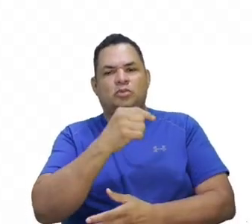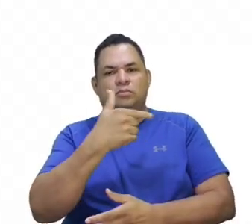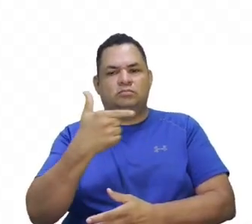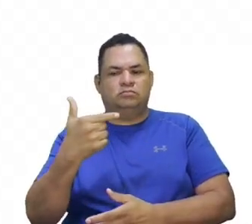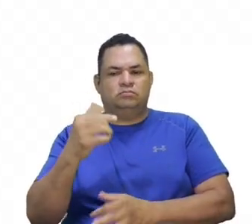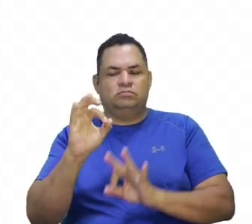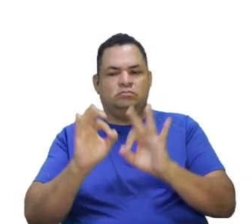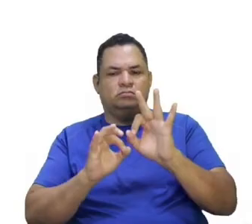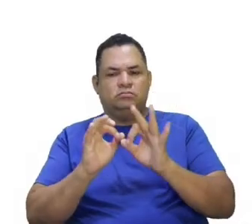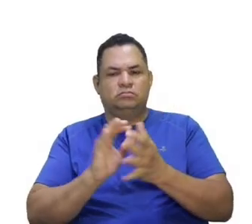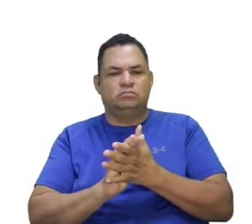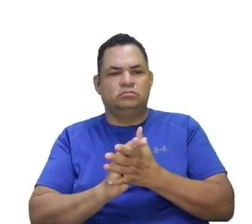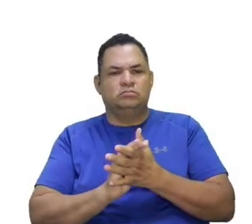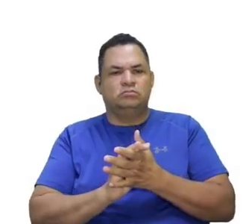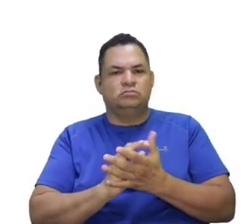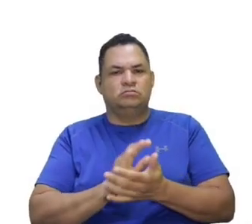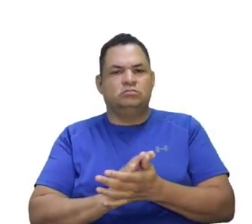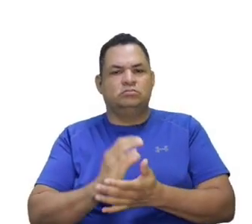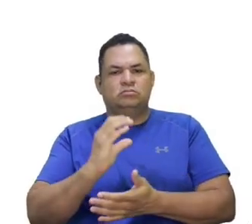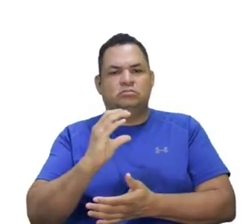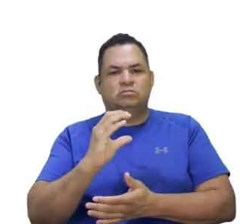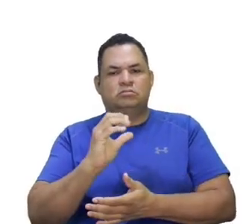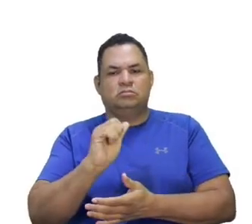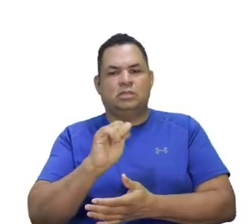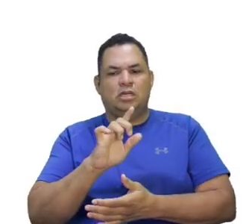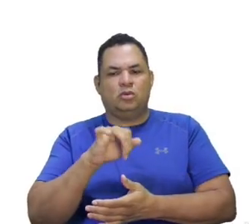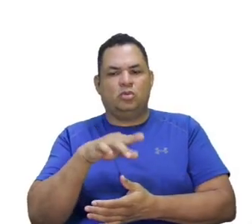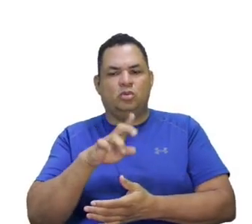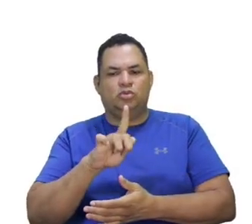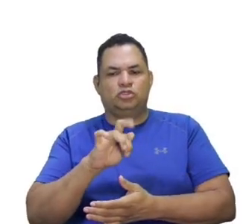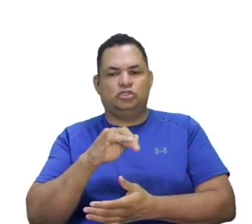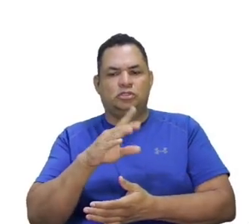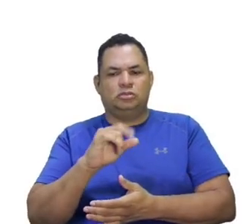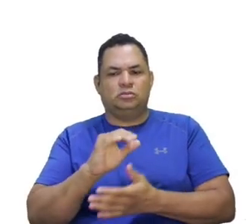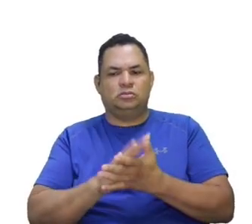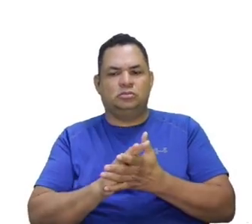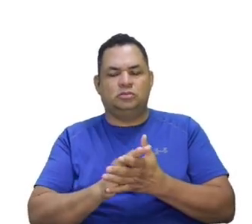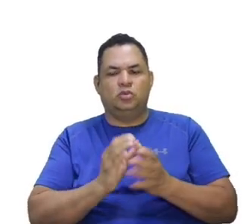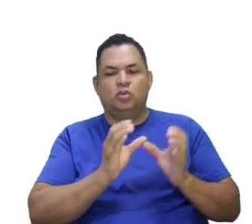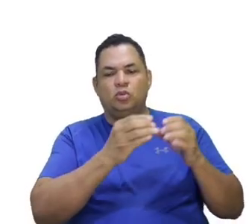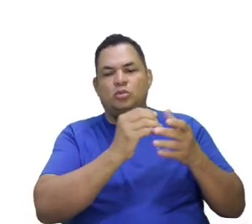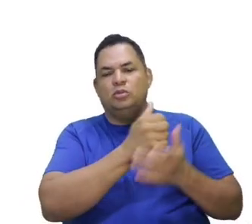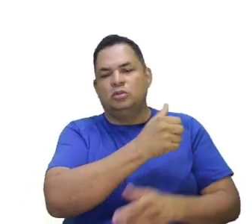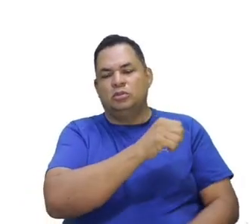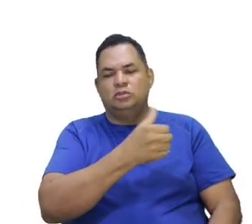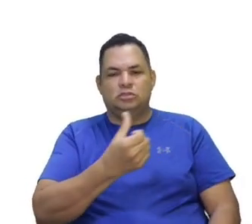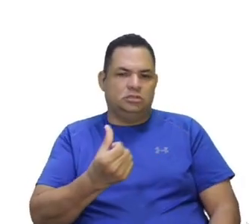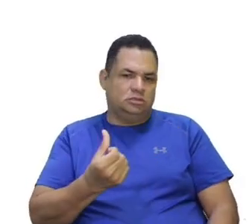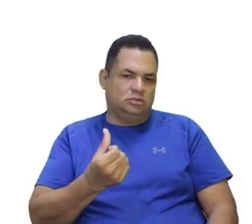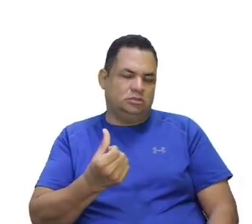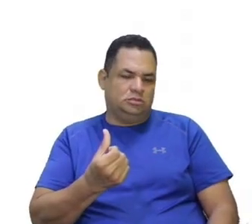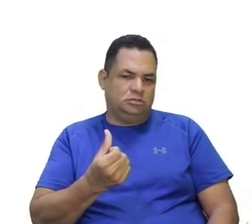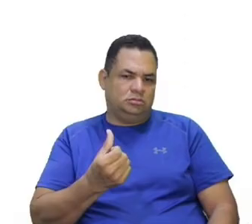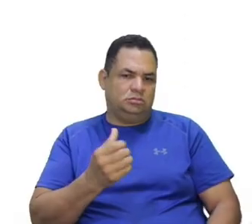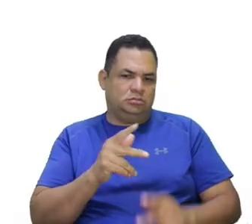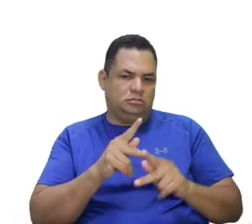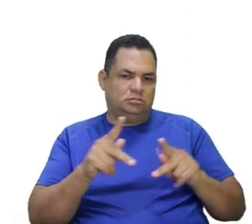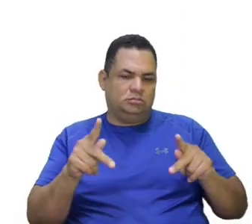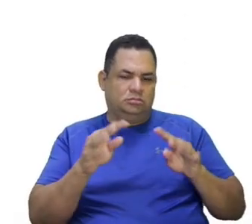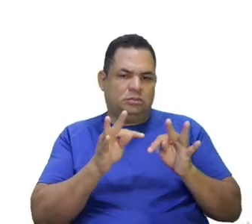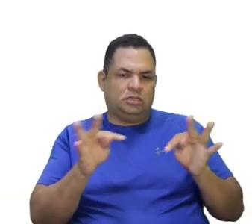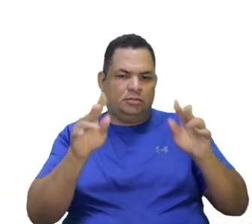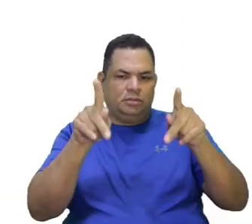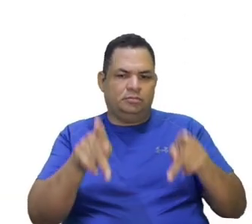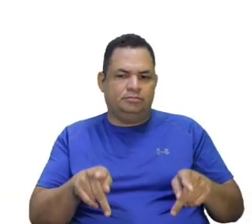O oxigênio ele é um calcogênio, lá do grupo 16 da tabela periódica. Ele tem um número